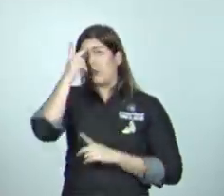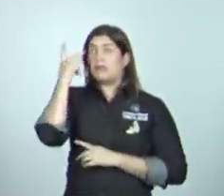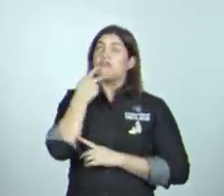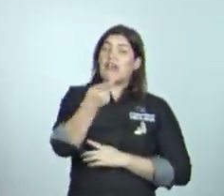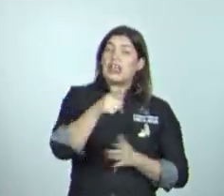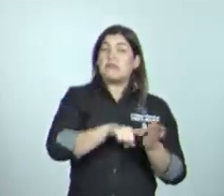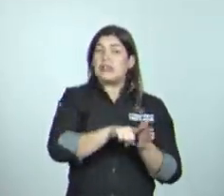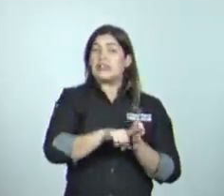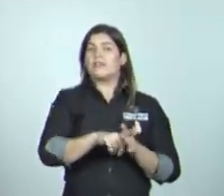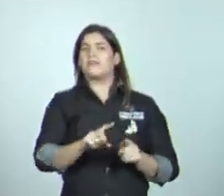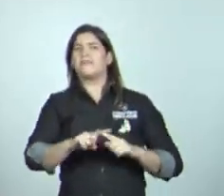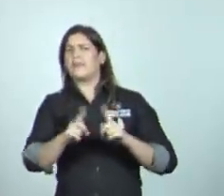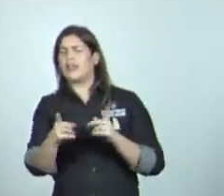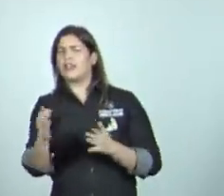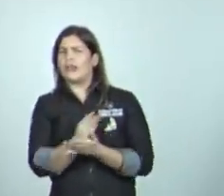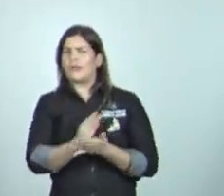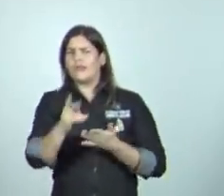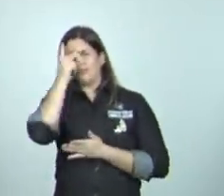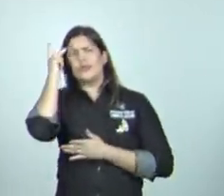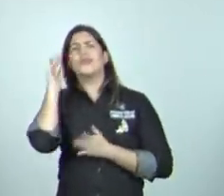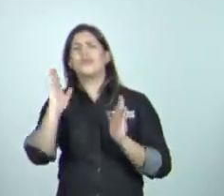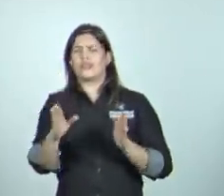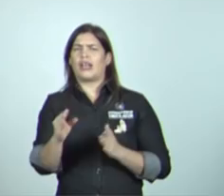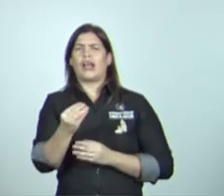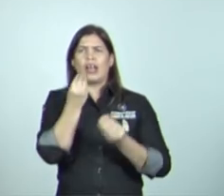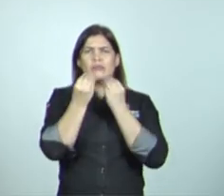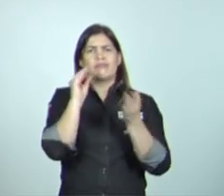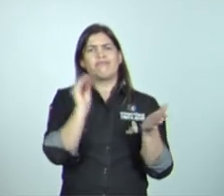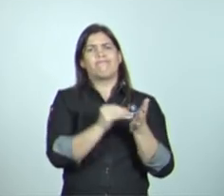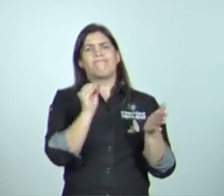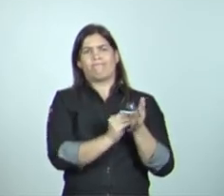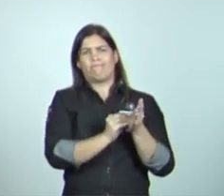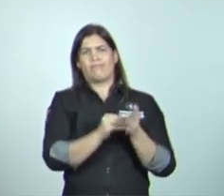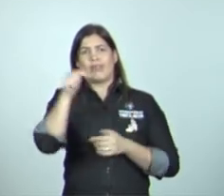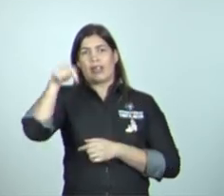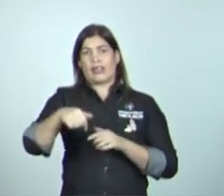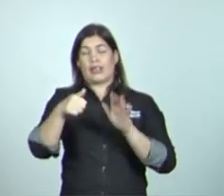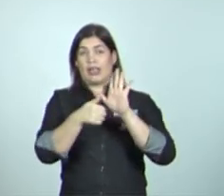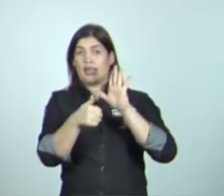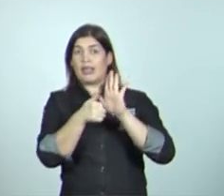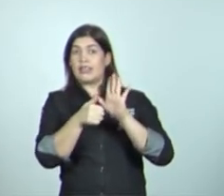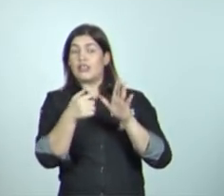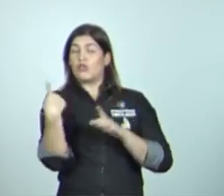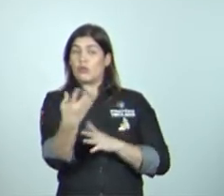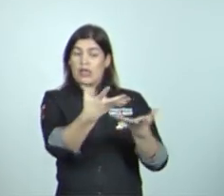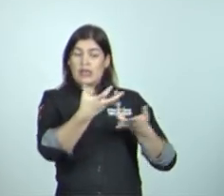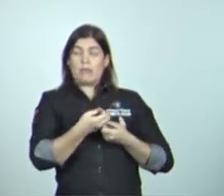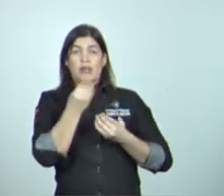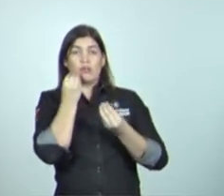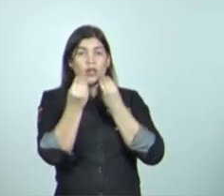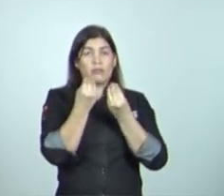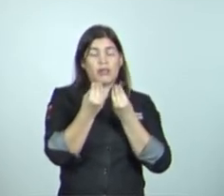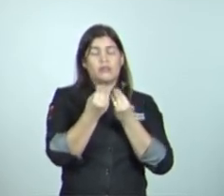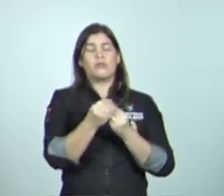disso algumas pessoas já estão sem comida e aqui na igreja nós estamos com drive tron recebendo alimentos